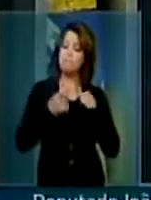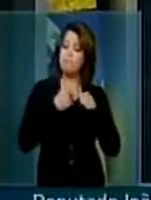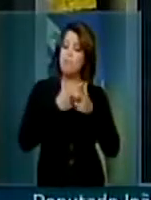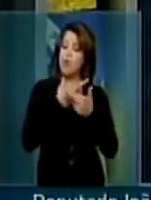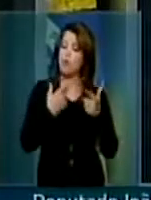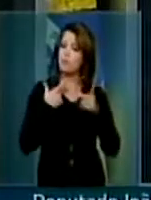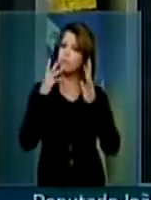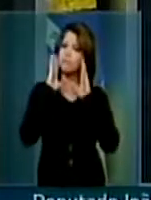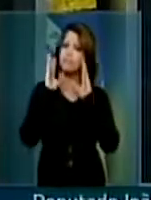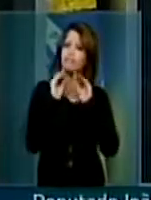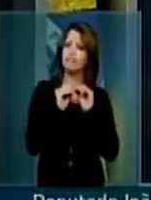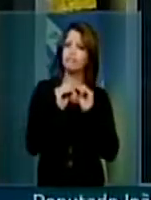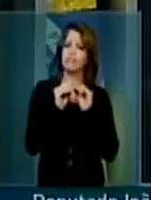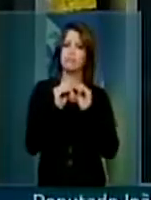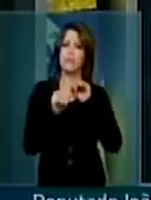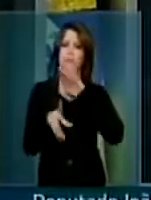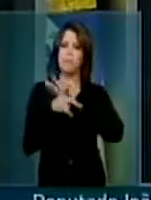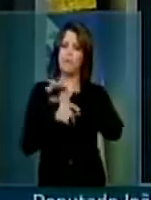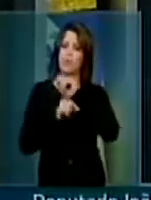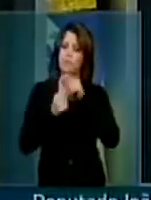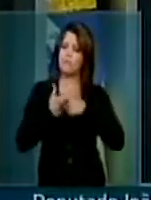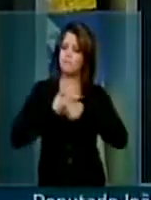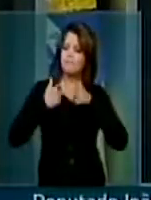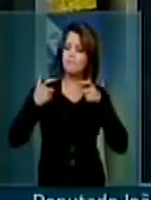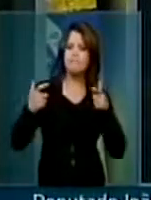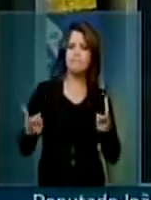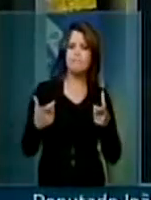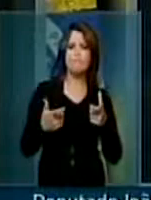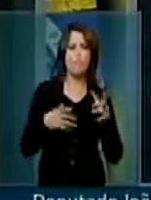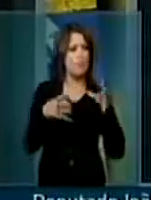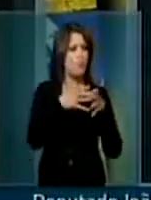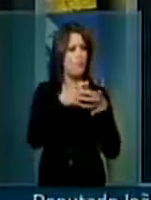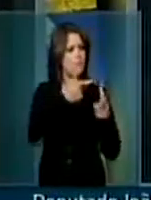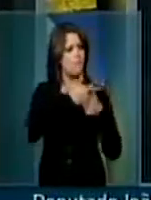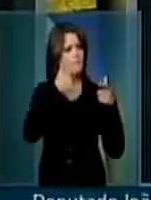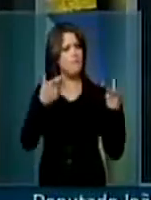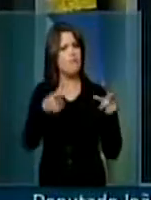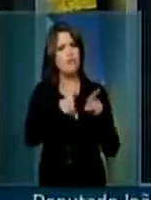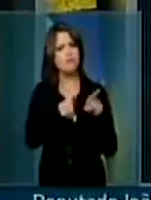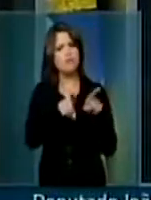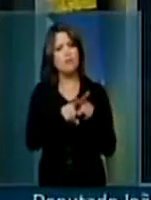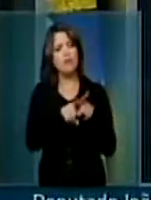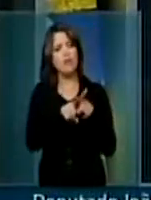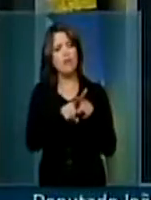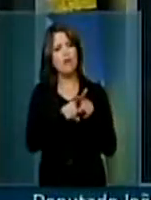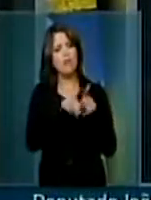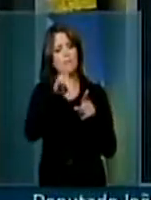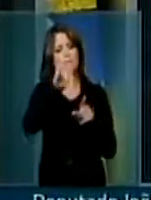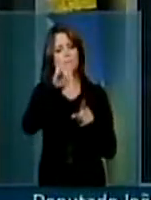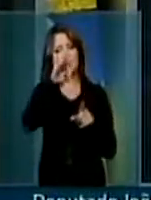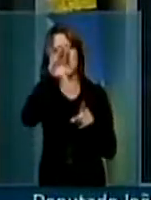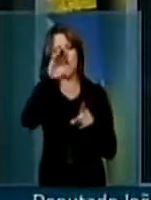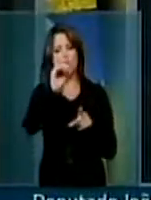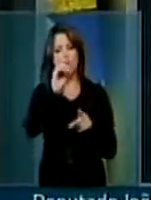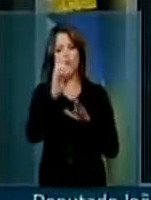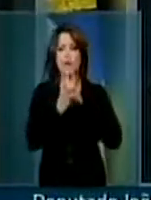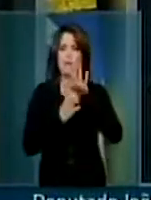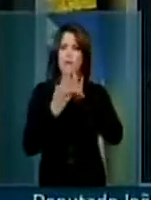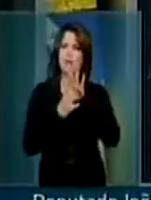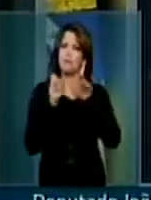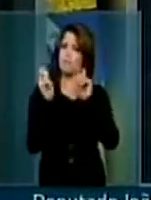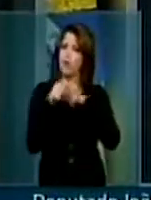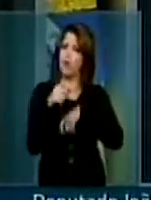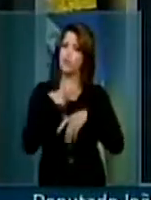a compreensão das grandes maiorias das pequenas e da microempresa